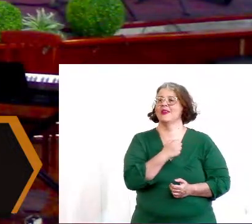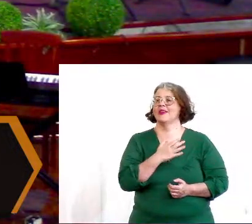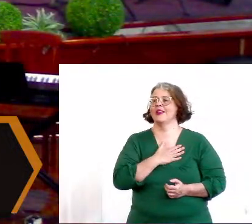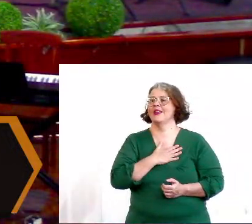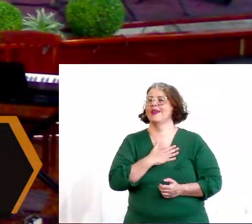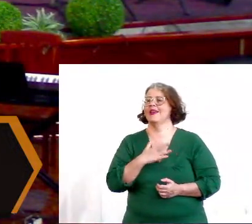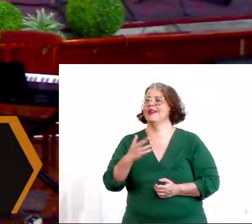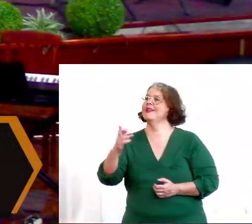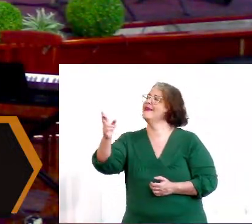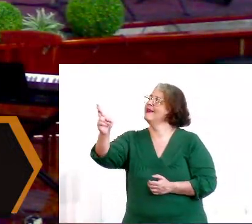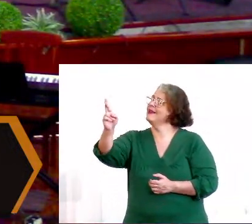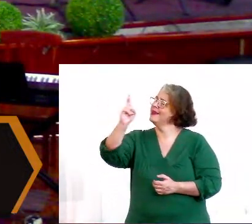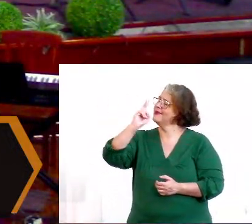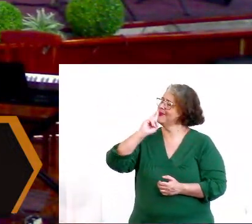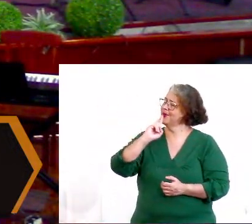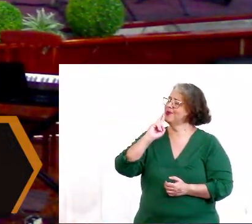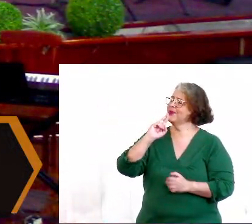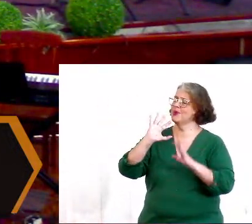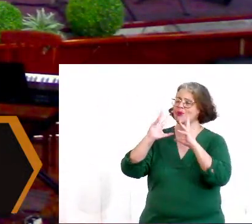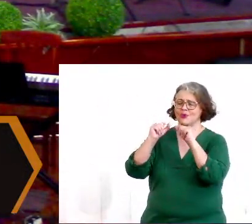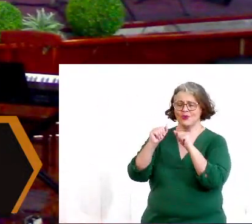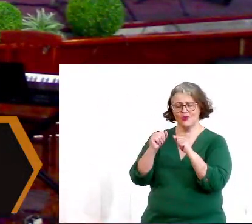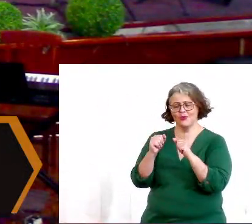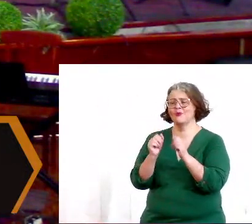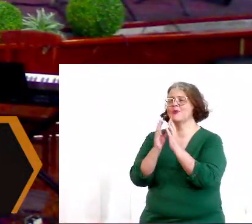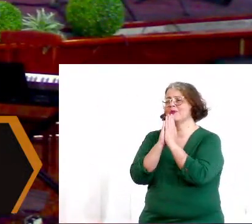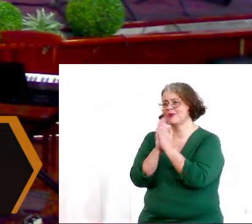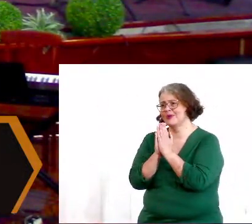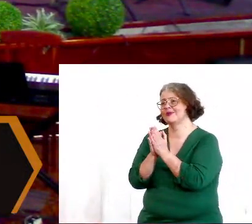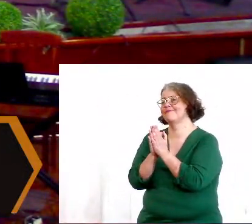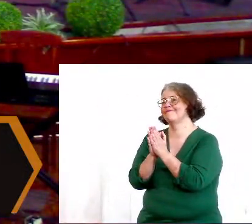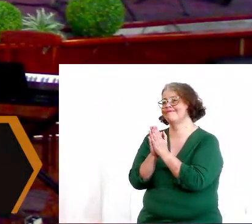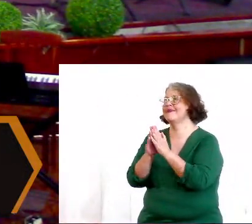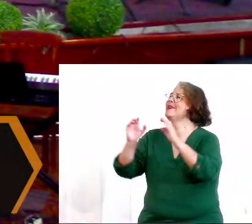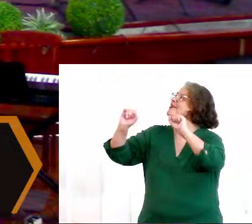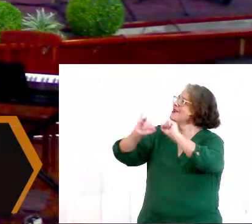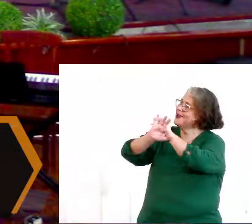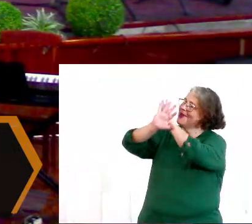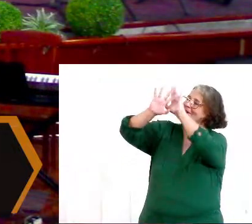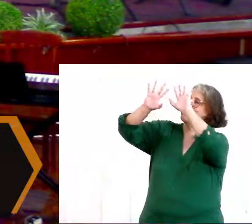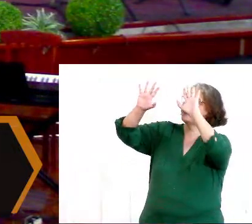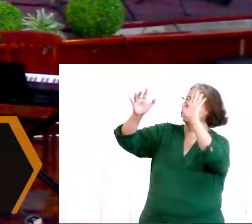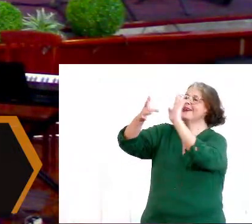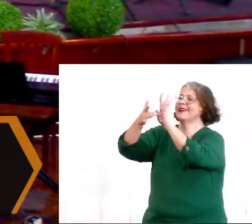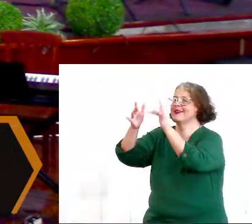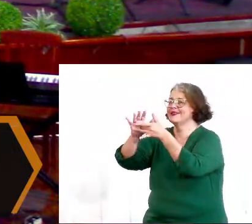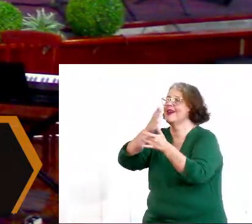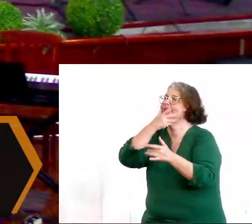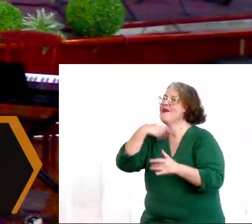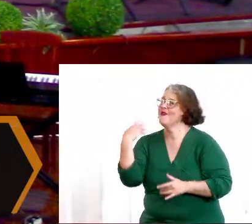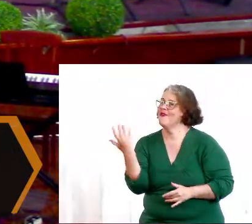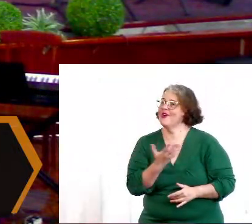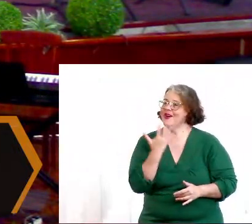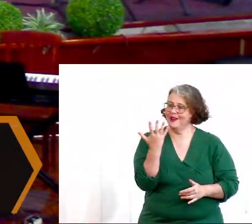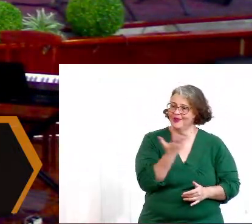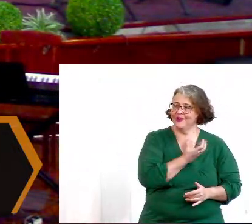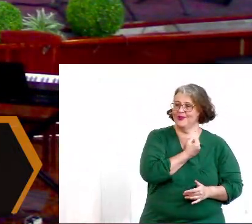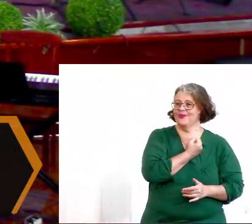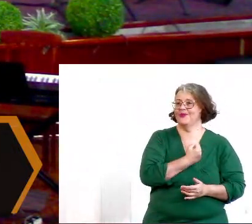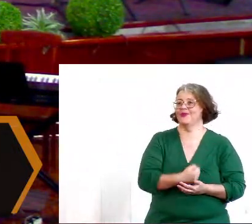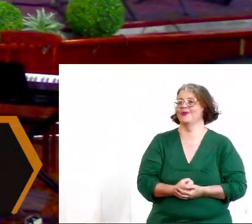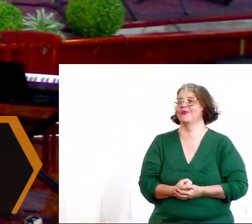Redentor, Ele atendeu logo ao meu clamor. Glória ao